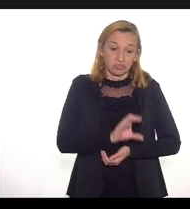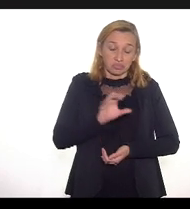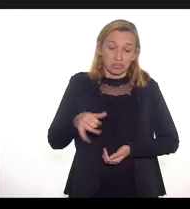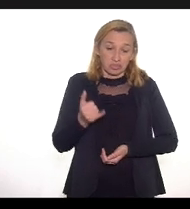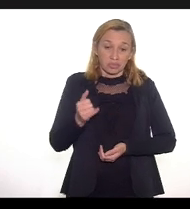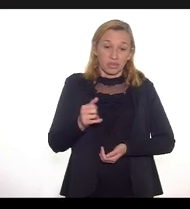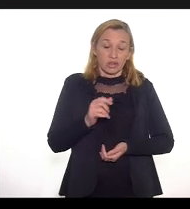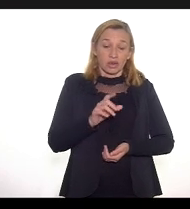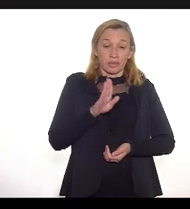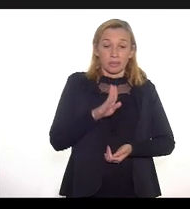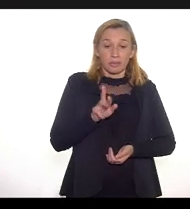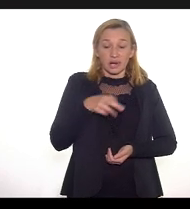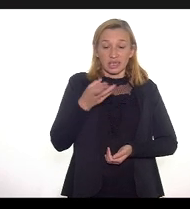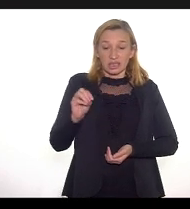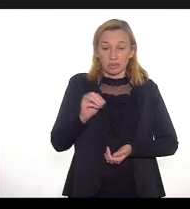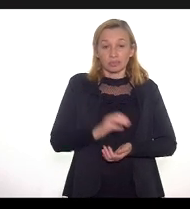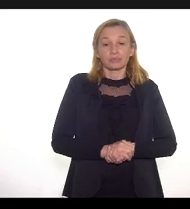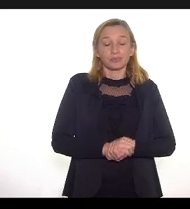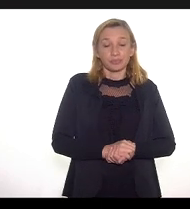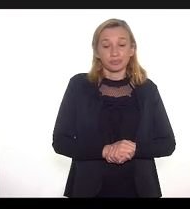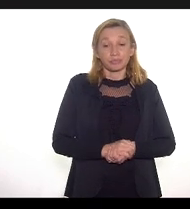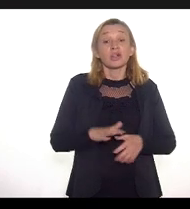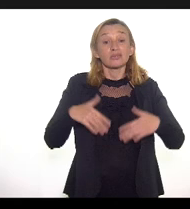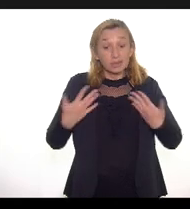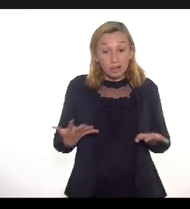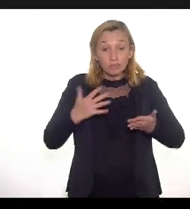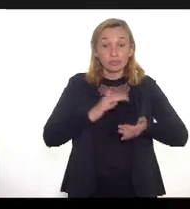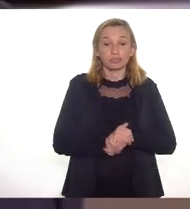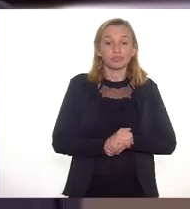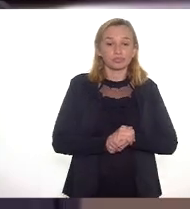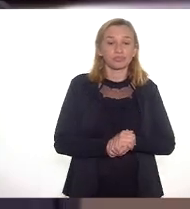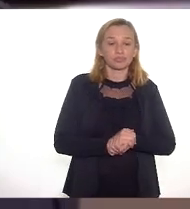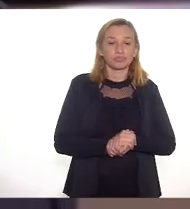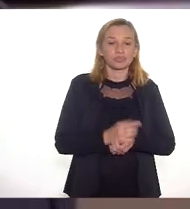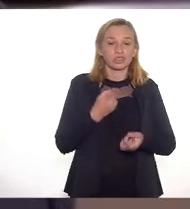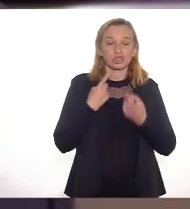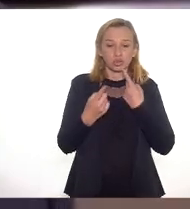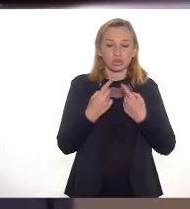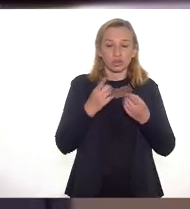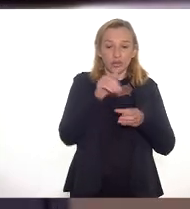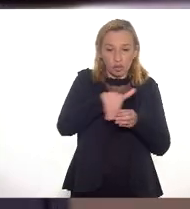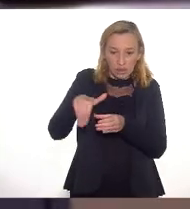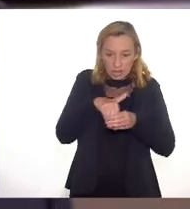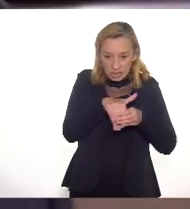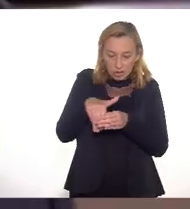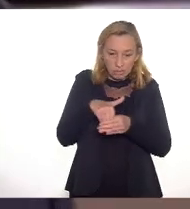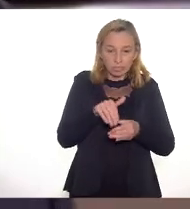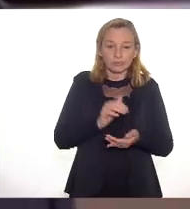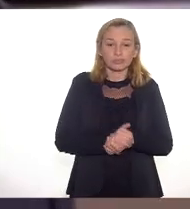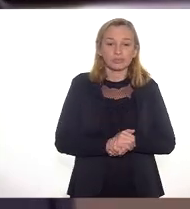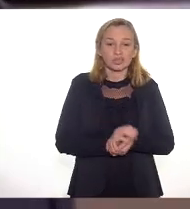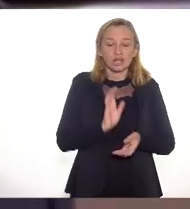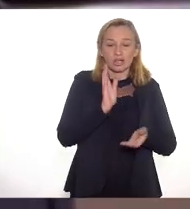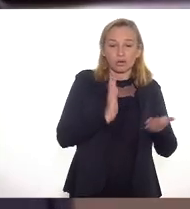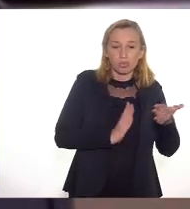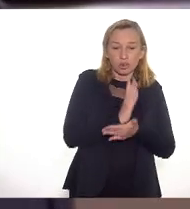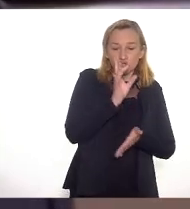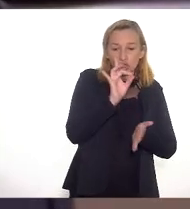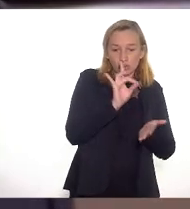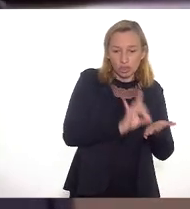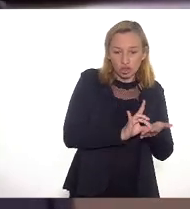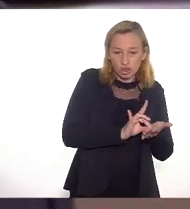Brazão. Não, é tranquilo. Então, os pareceres emitidos em votação, projeto